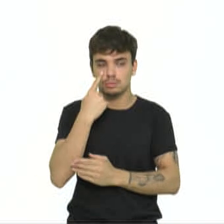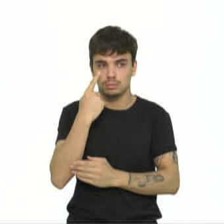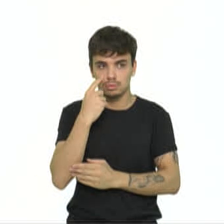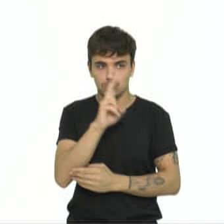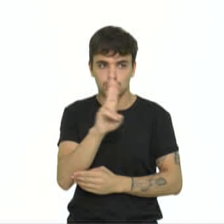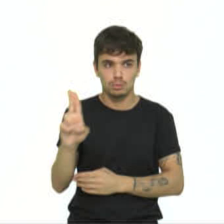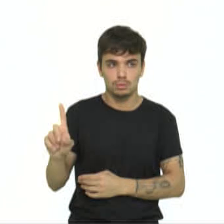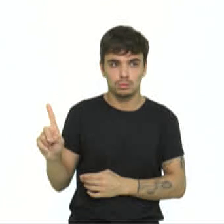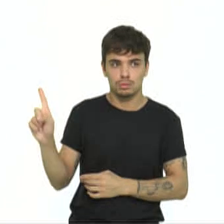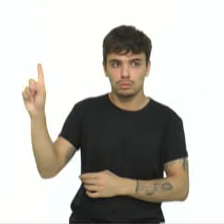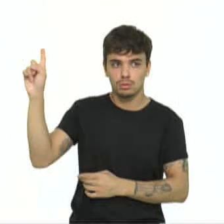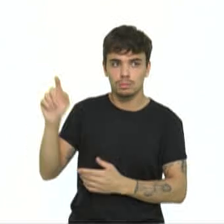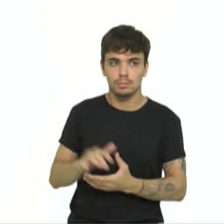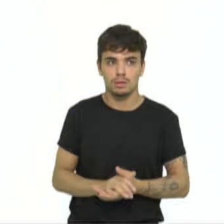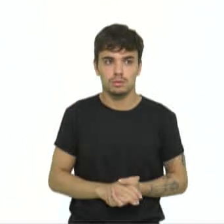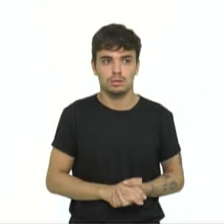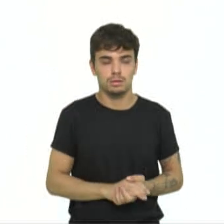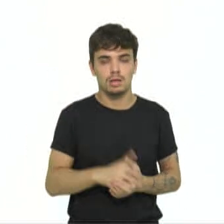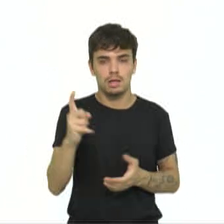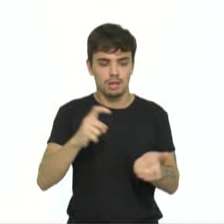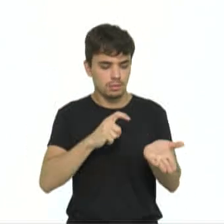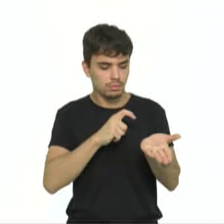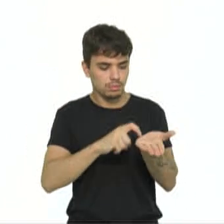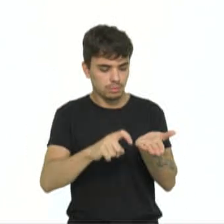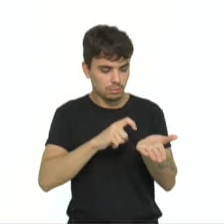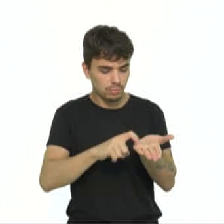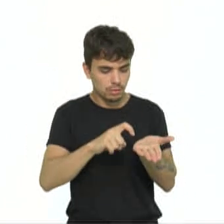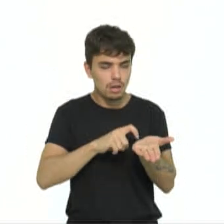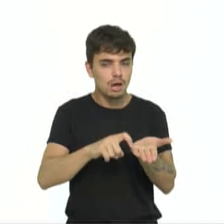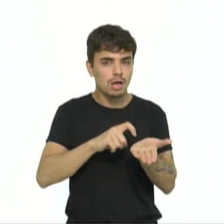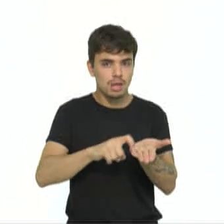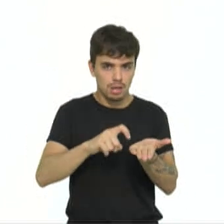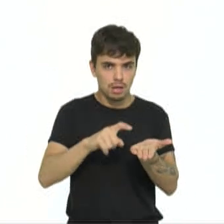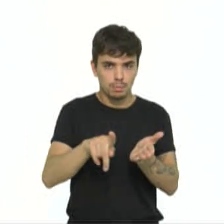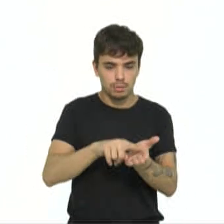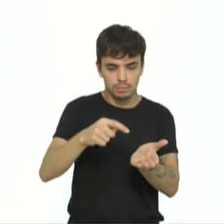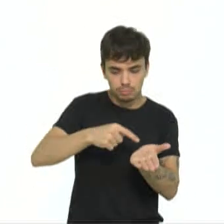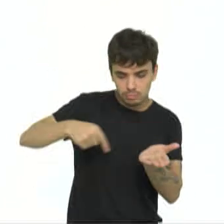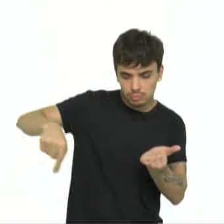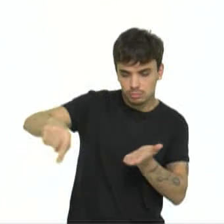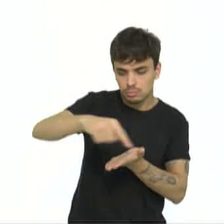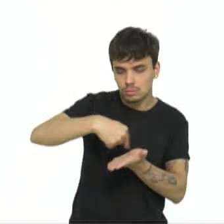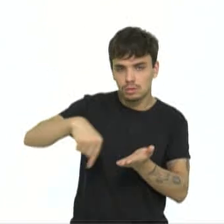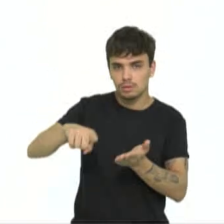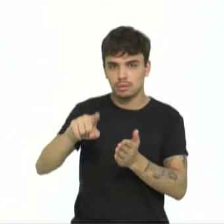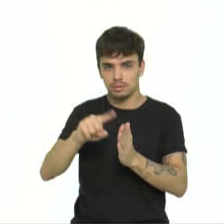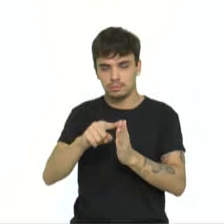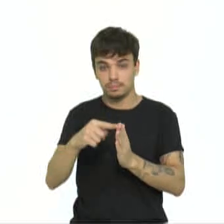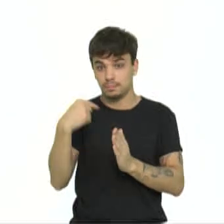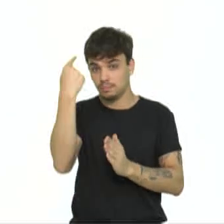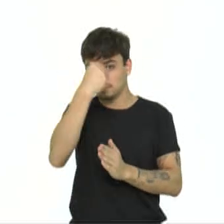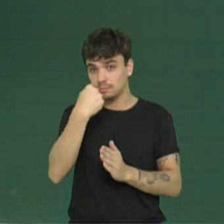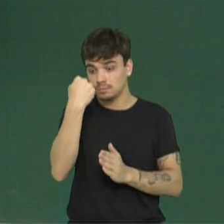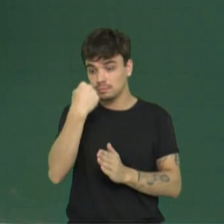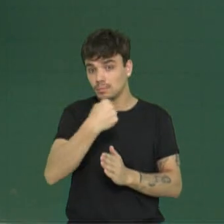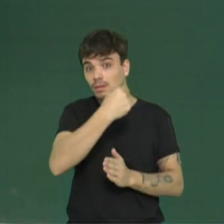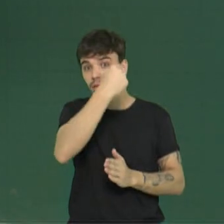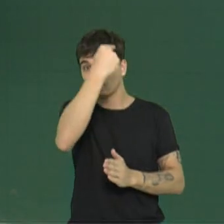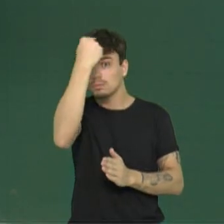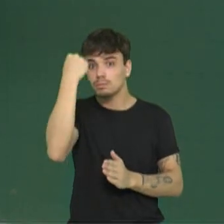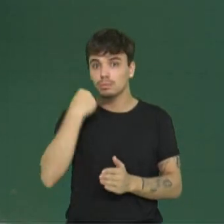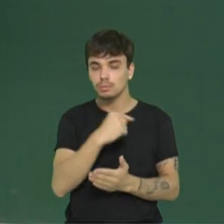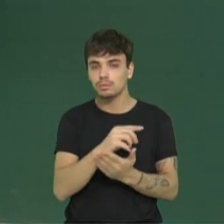stretching, que é arranhar a agulha no disco de vinil no sentido anti-horário. Então,